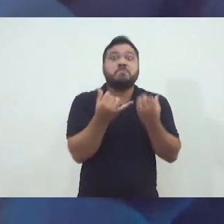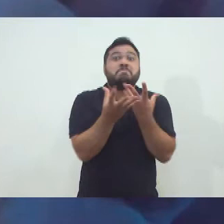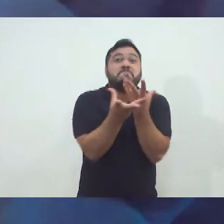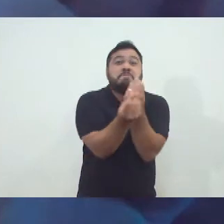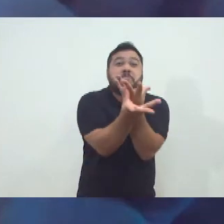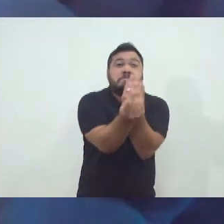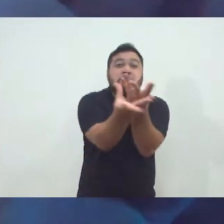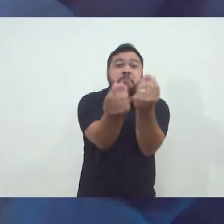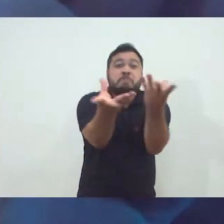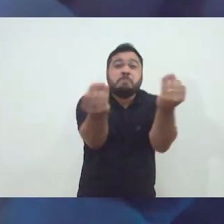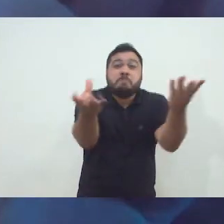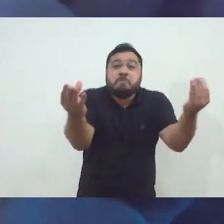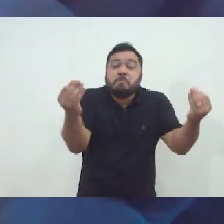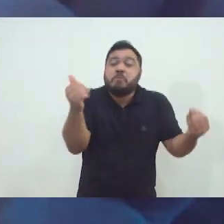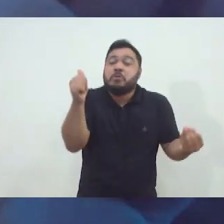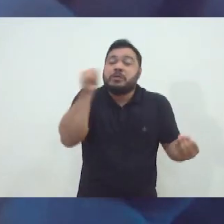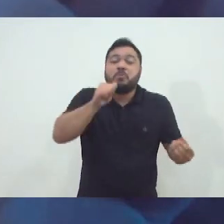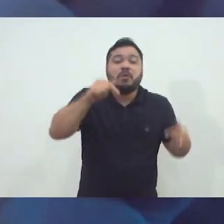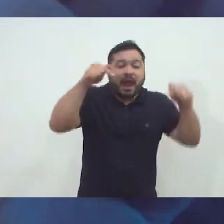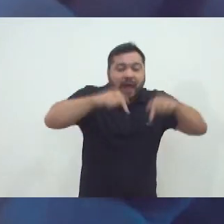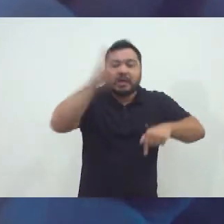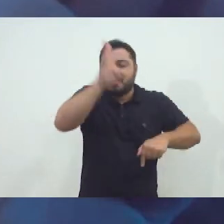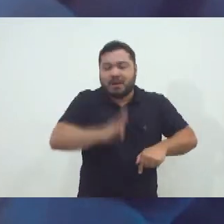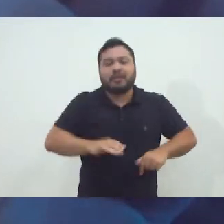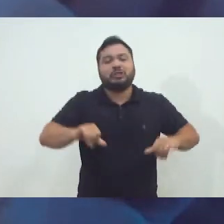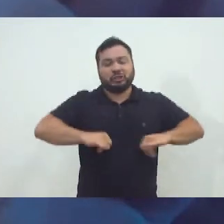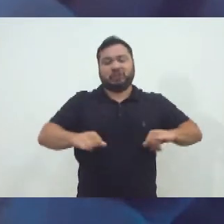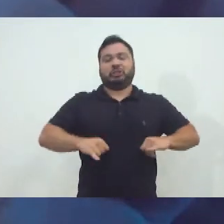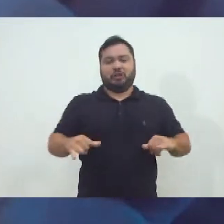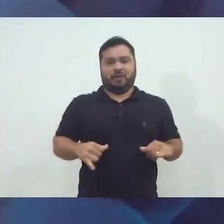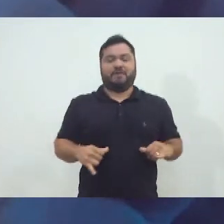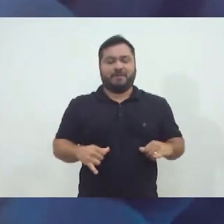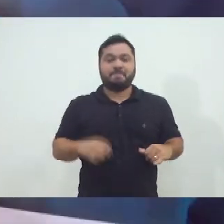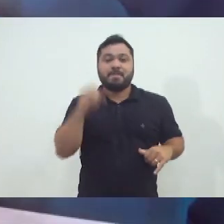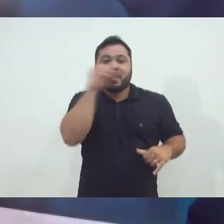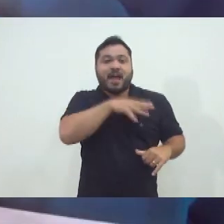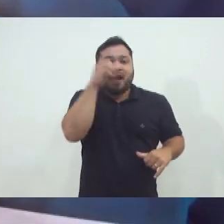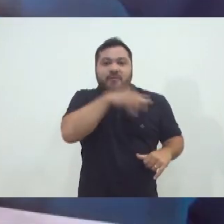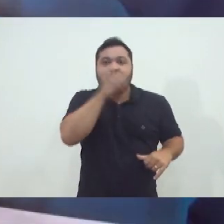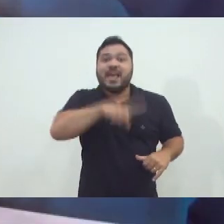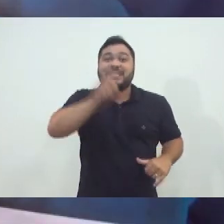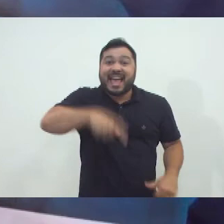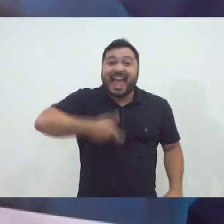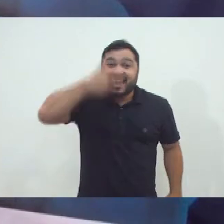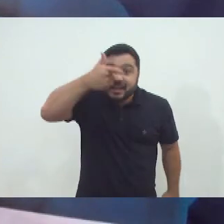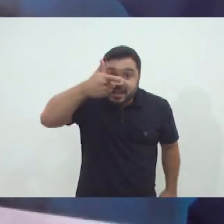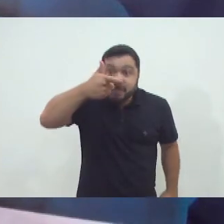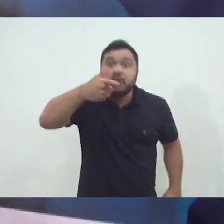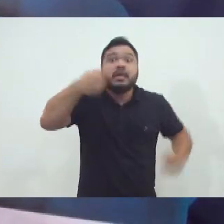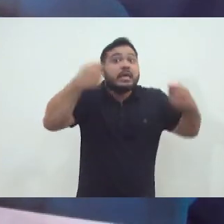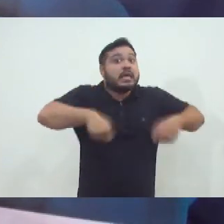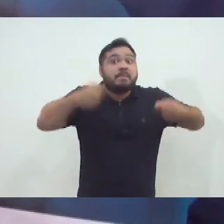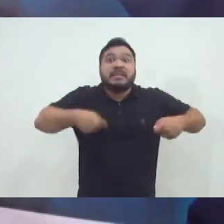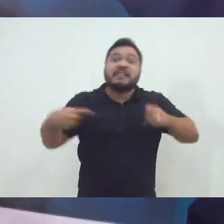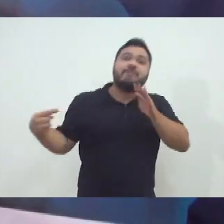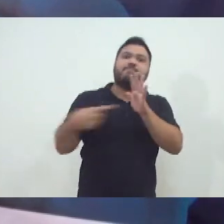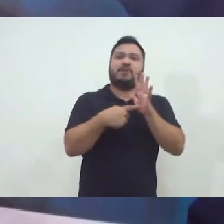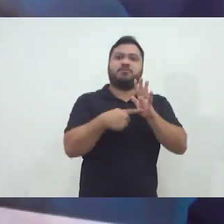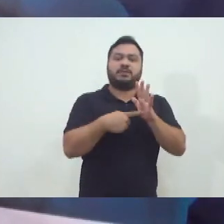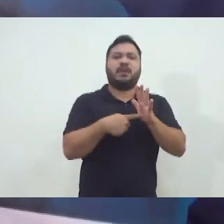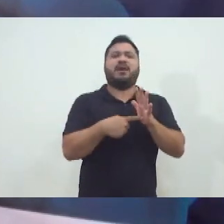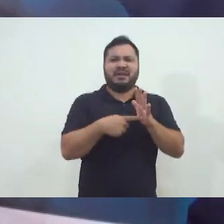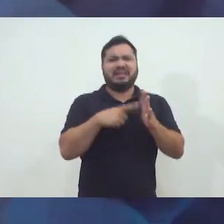é a realidade de milhares de mulheres hoje em dia no nosso país. Essa violência é crime e tem que